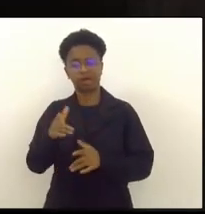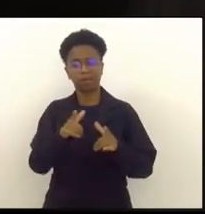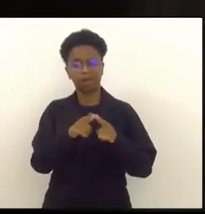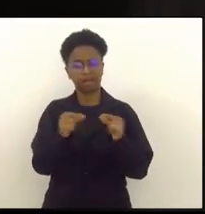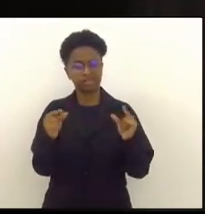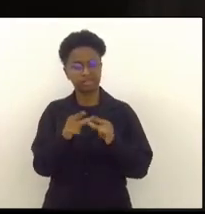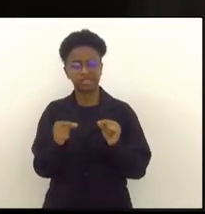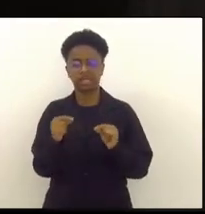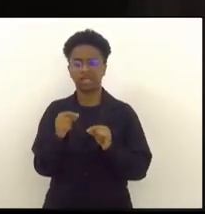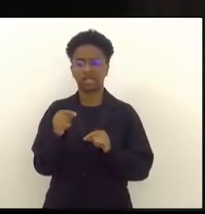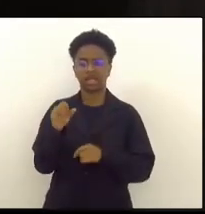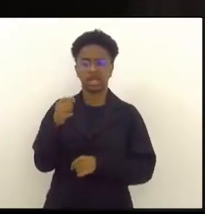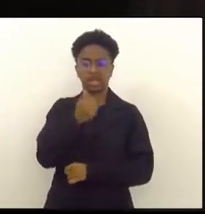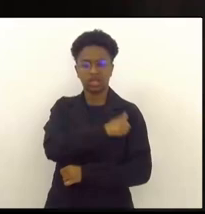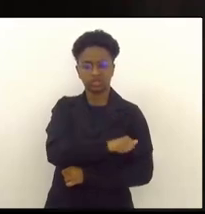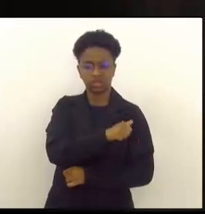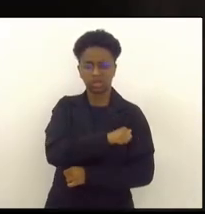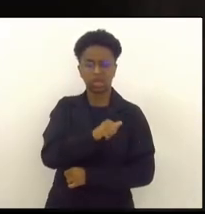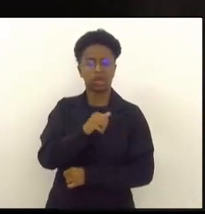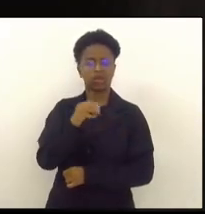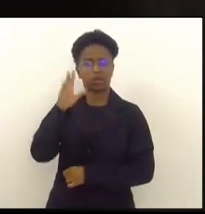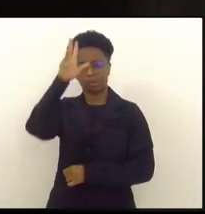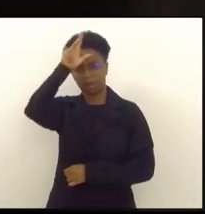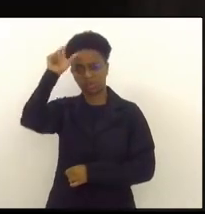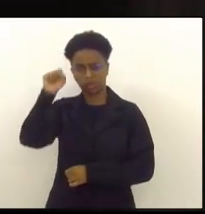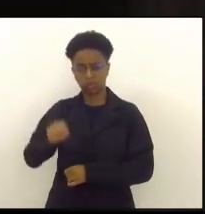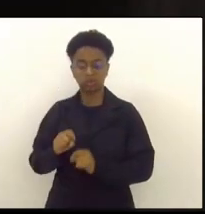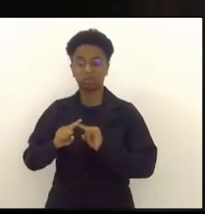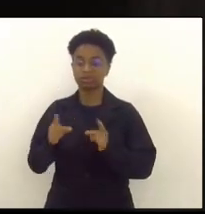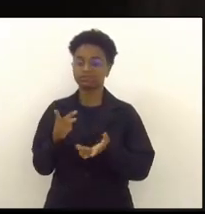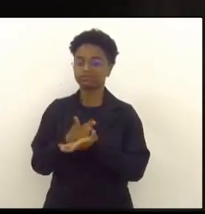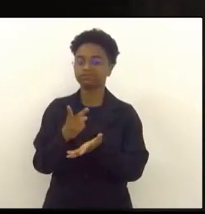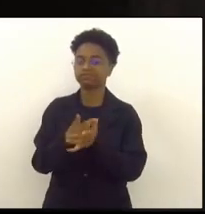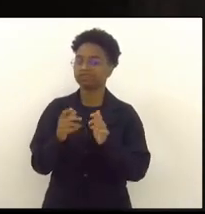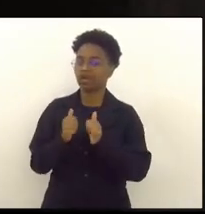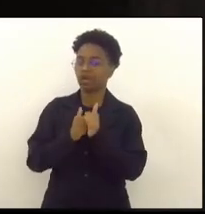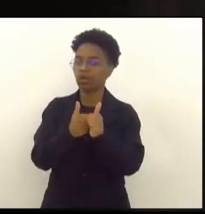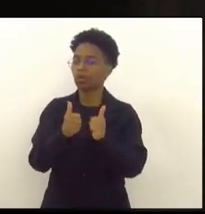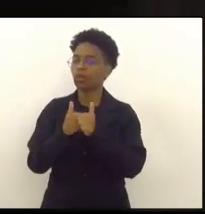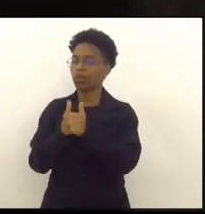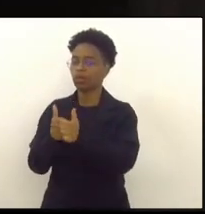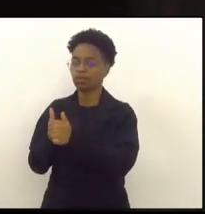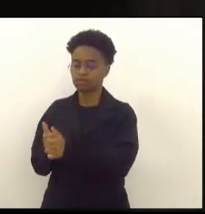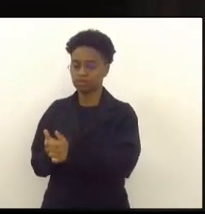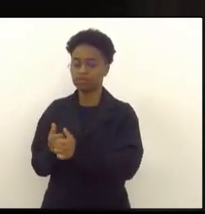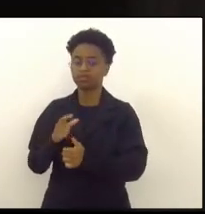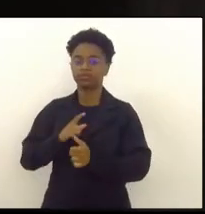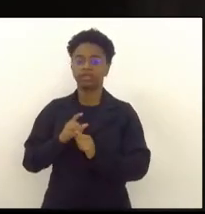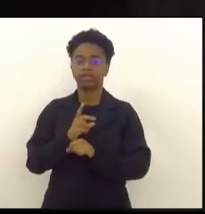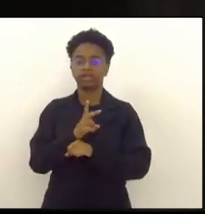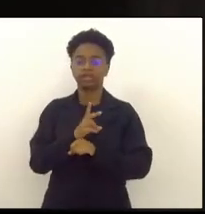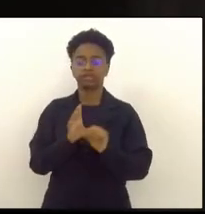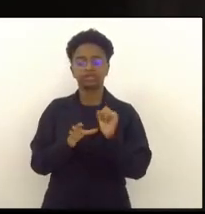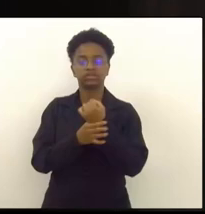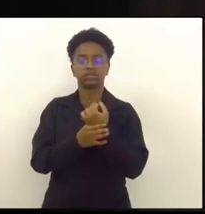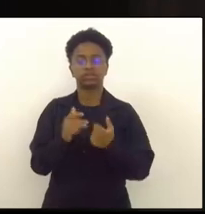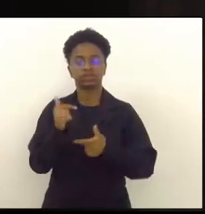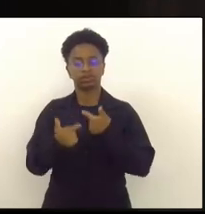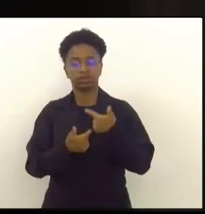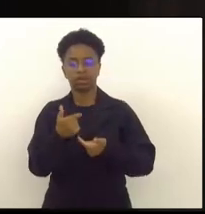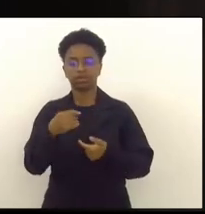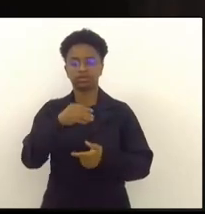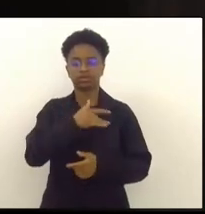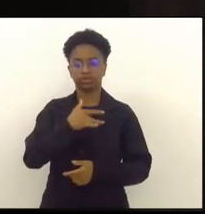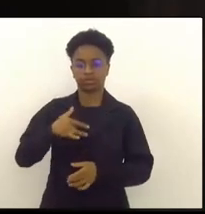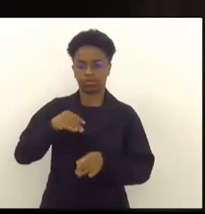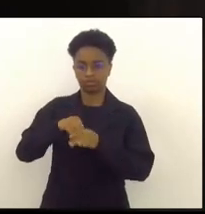está em Mato Grosso do Sul, mas ela está acompanhando. Ela tem a segurança do trabalho, a saúde na